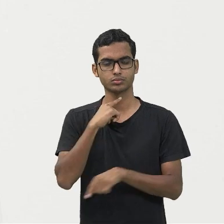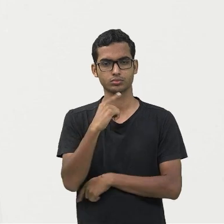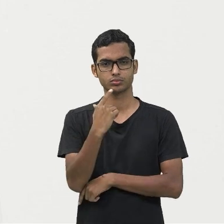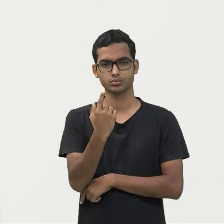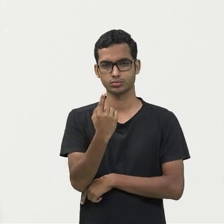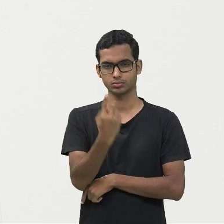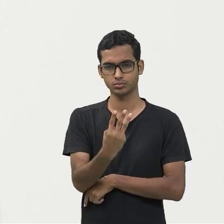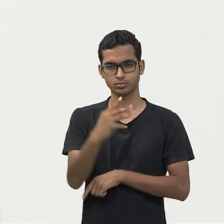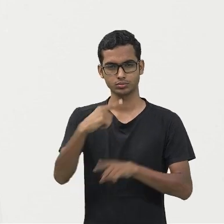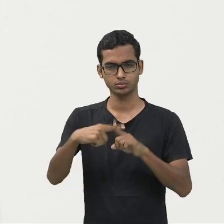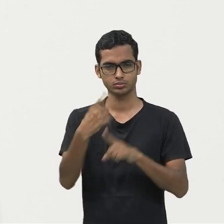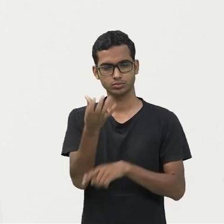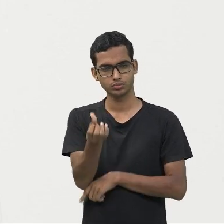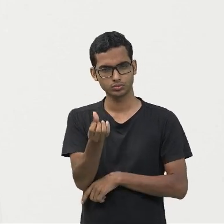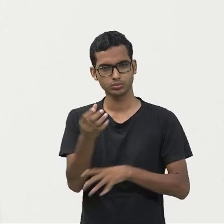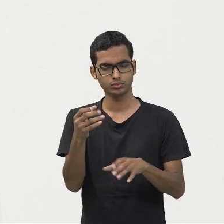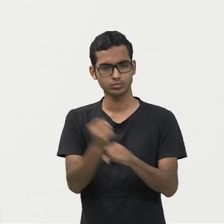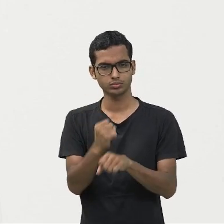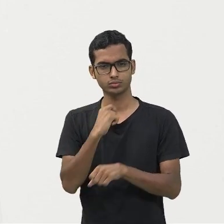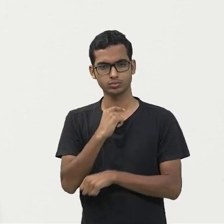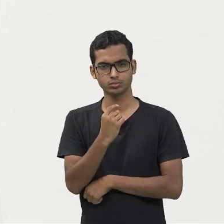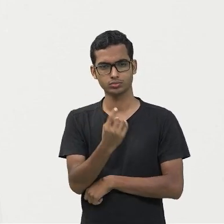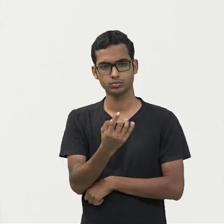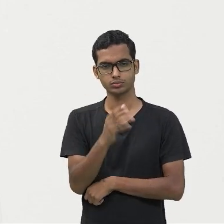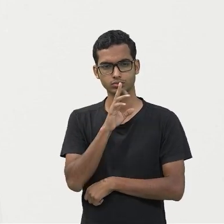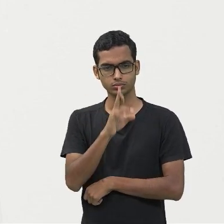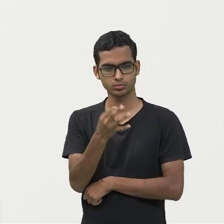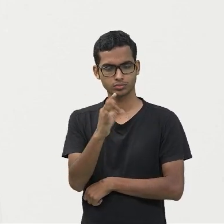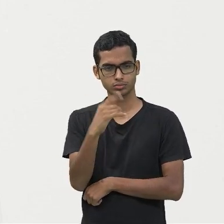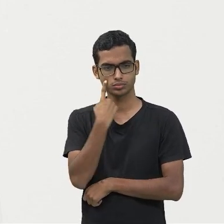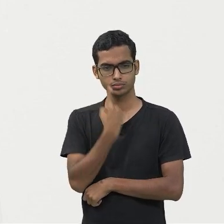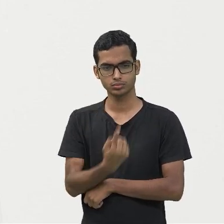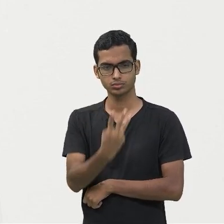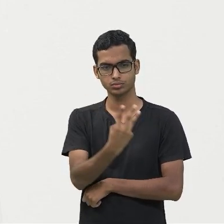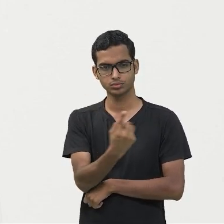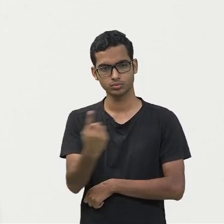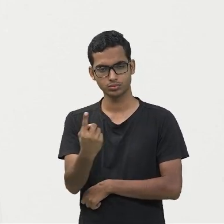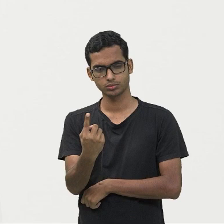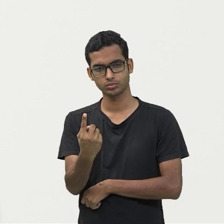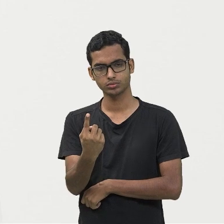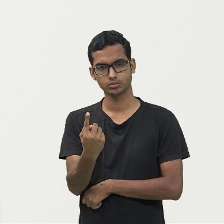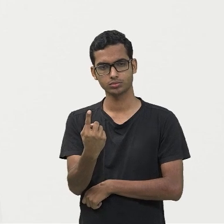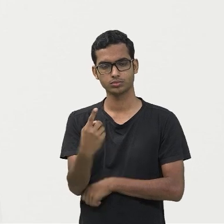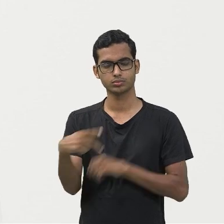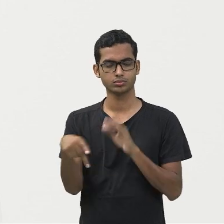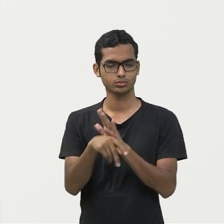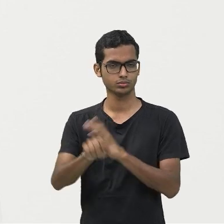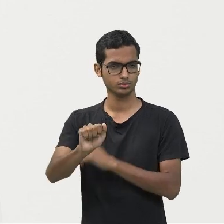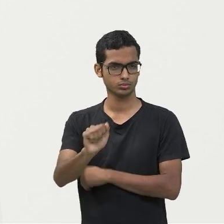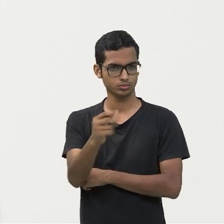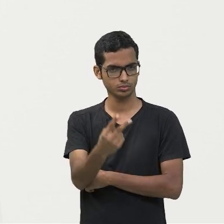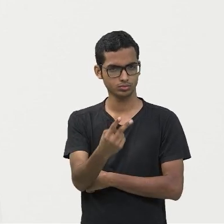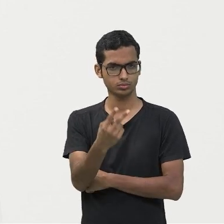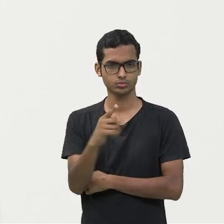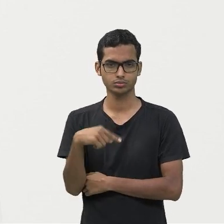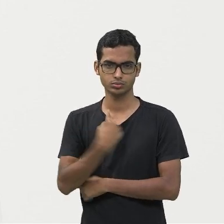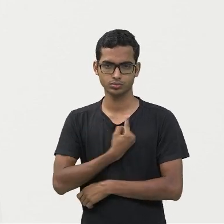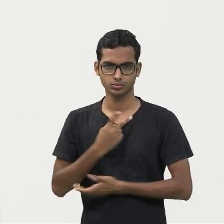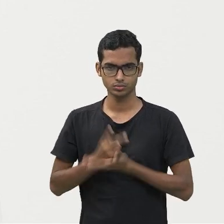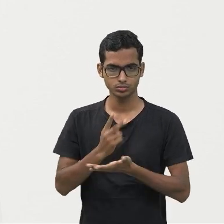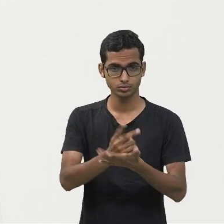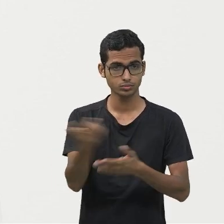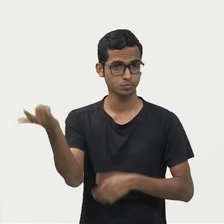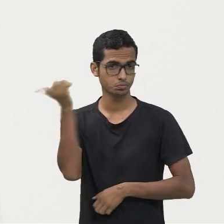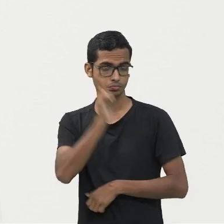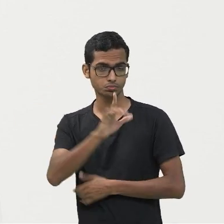6, 31. Então, meu 31 será o meu A2, ok? E assim a gente vai